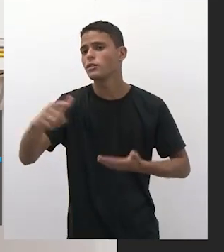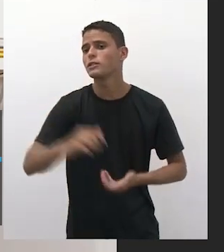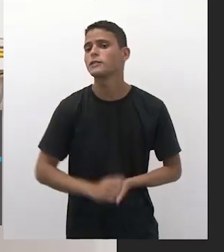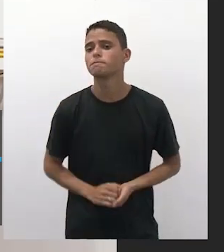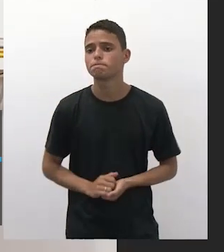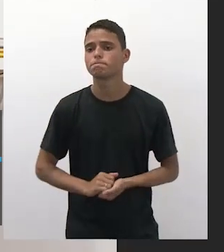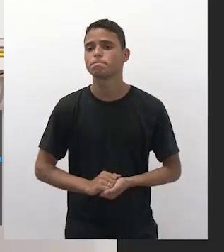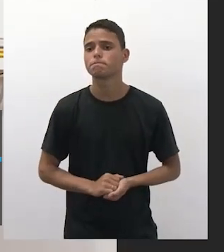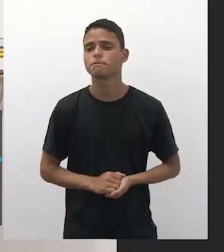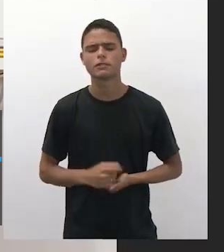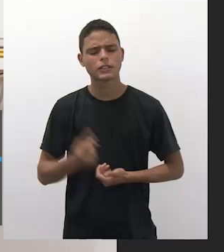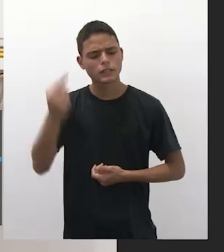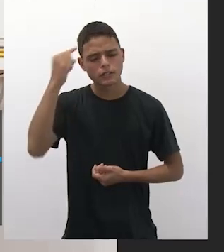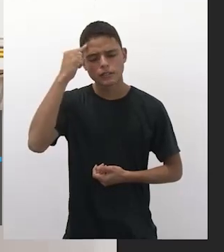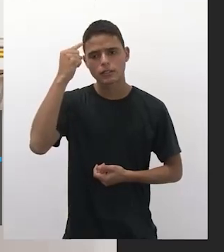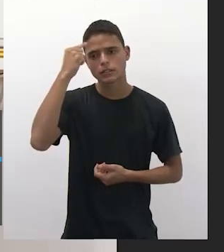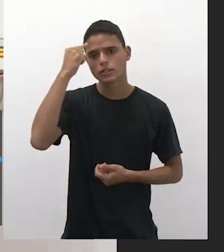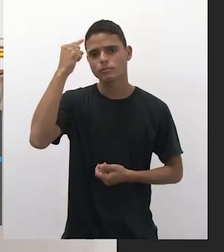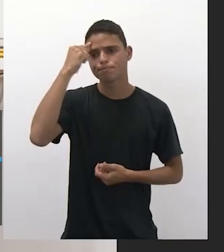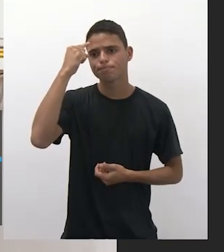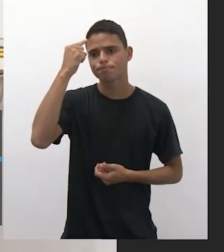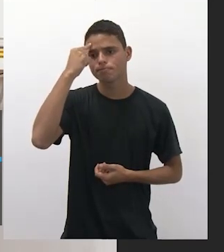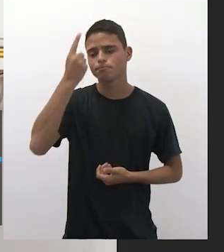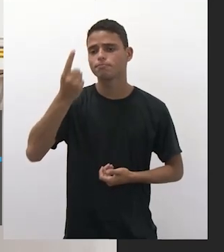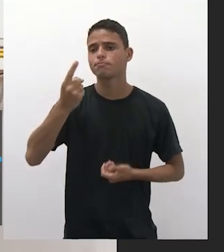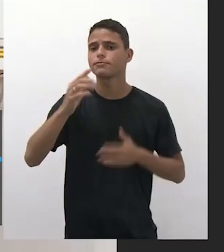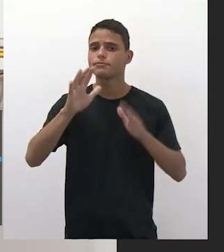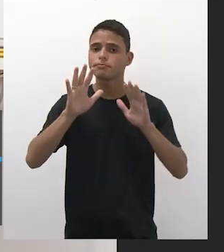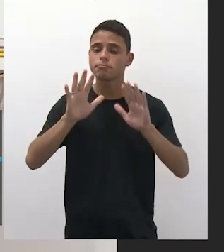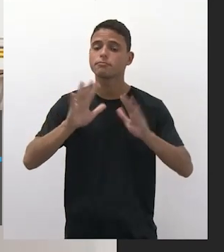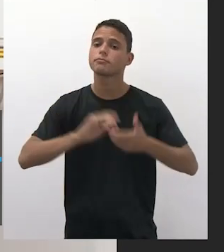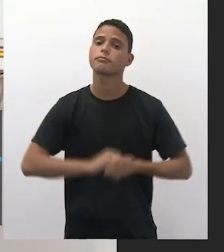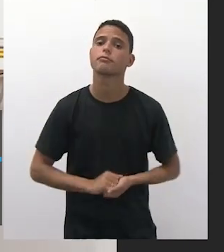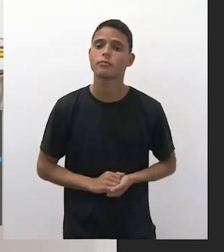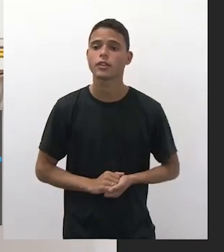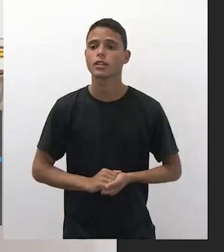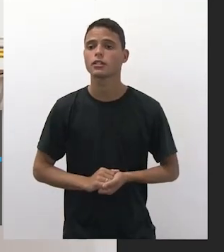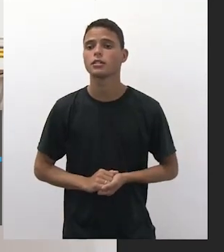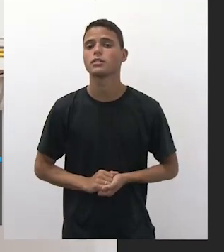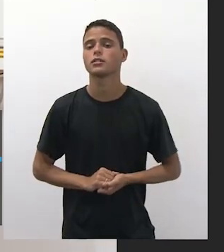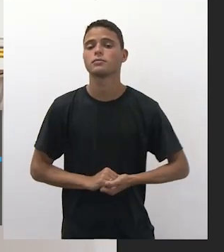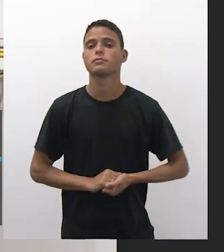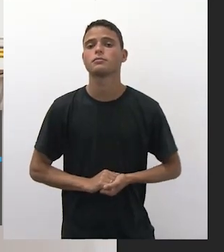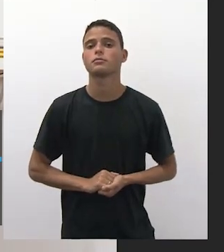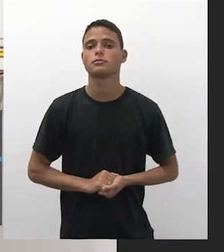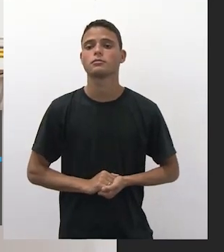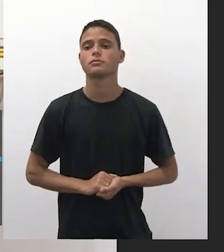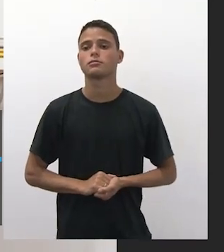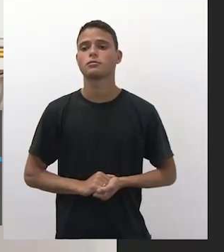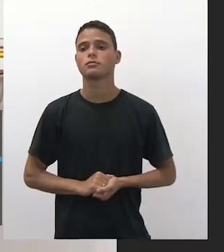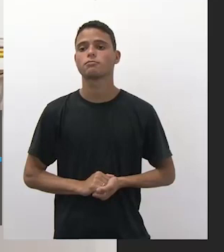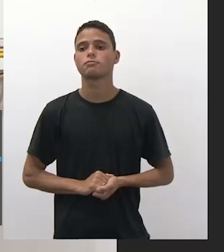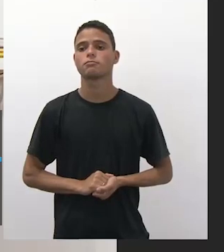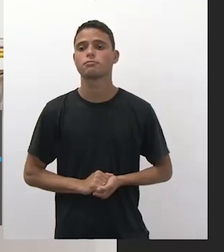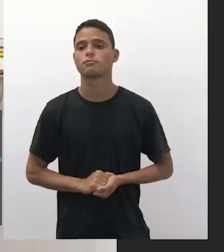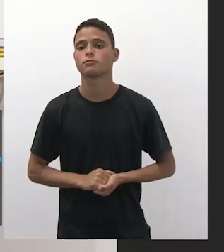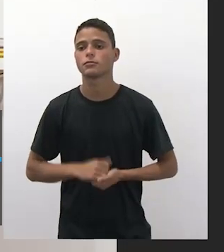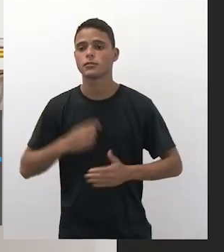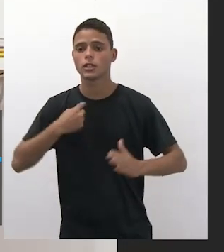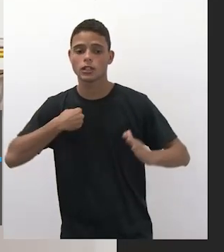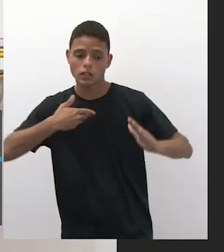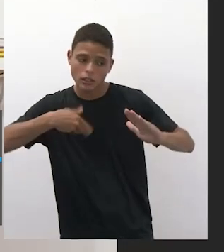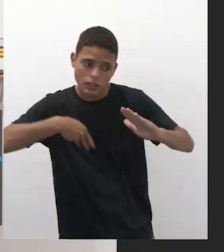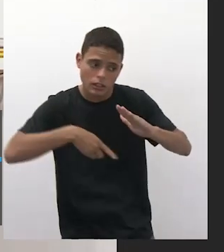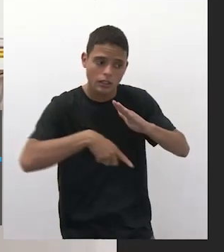Aquilo ficou, né? Mas quando a gente entrou na sala de